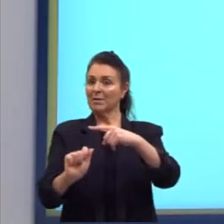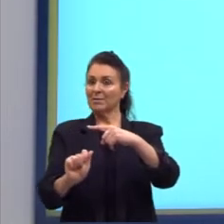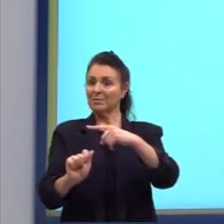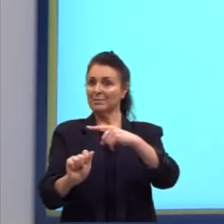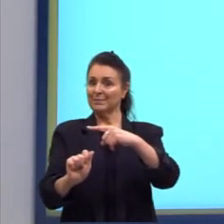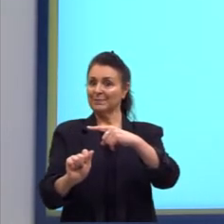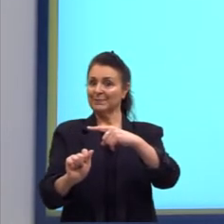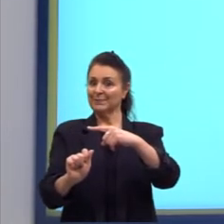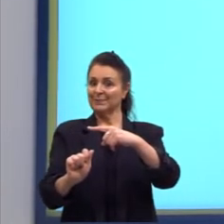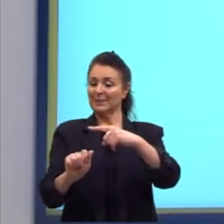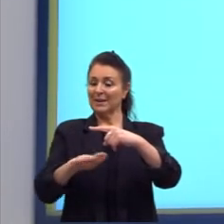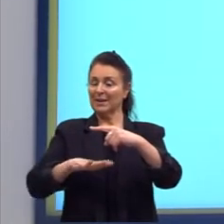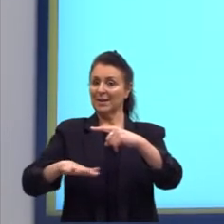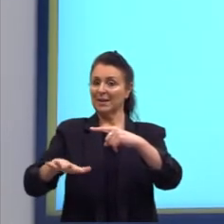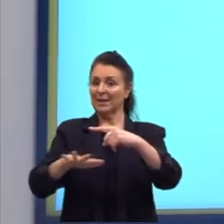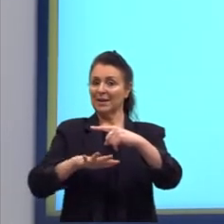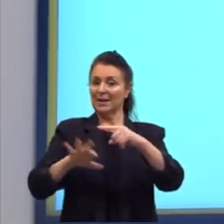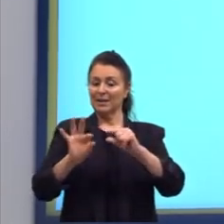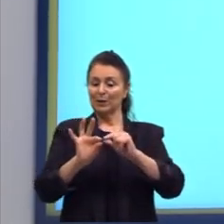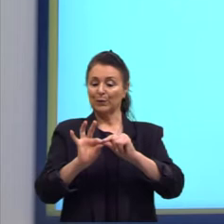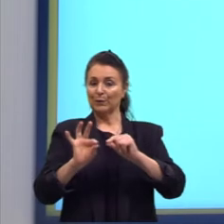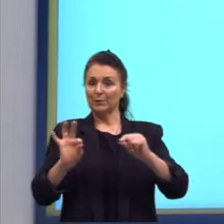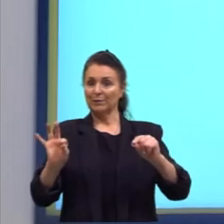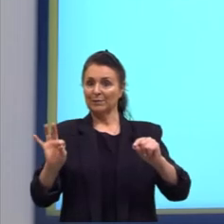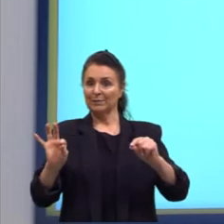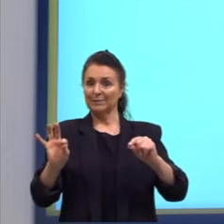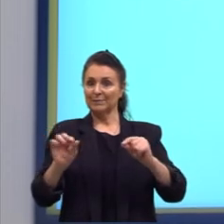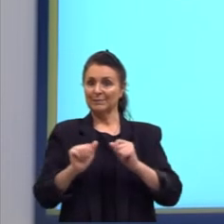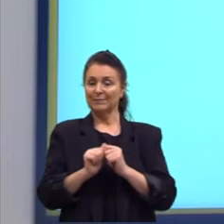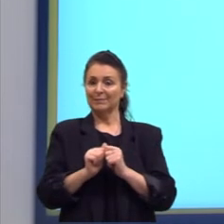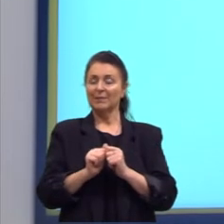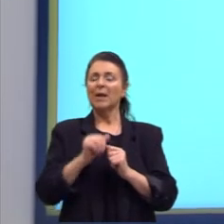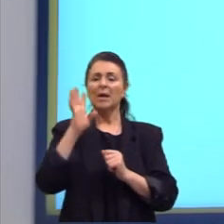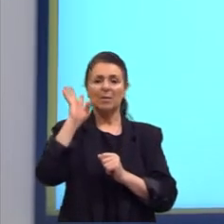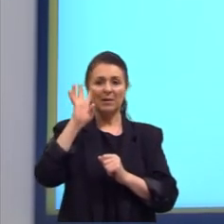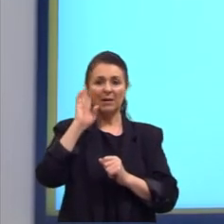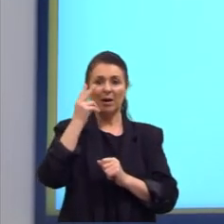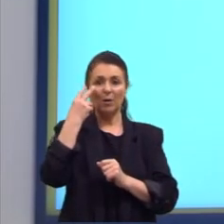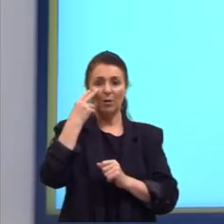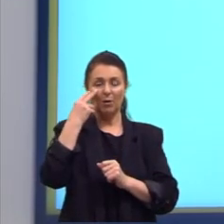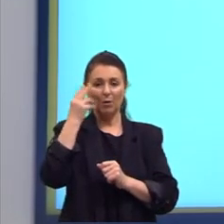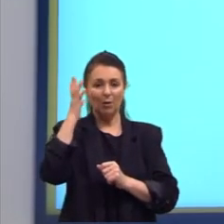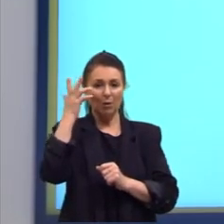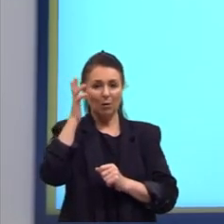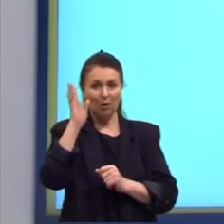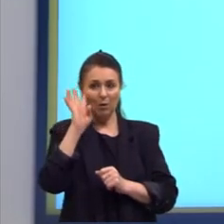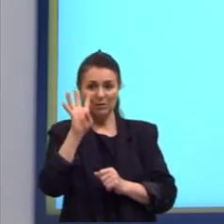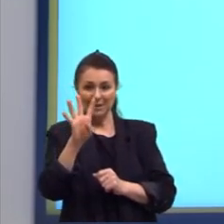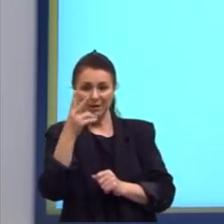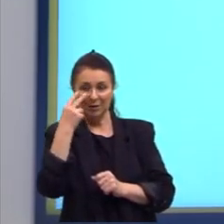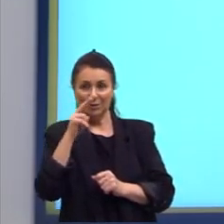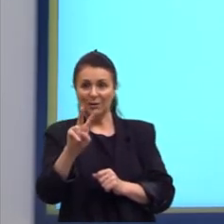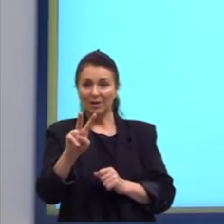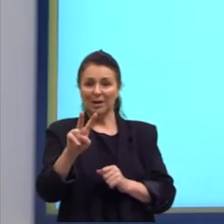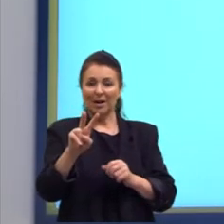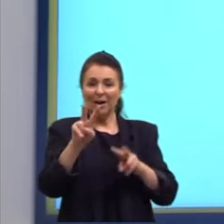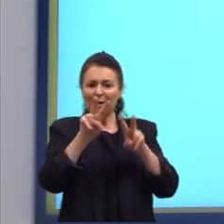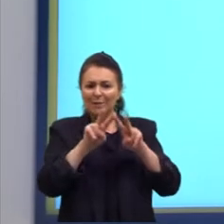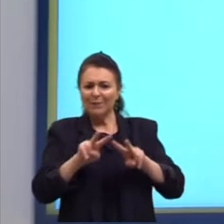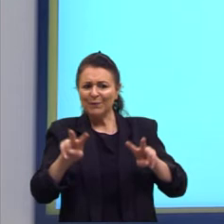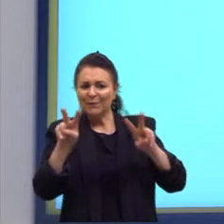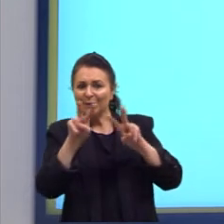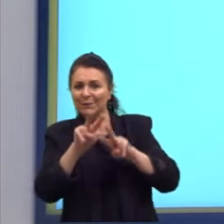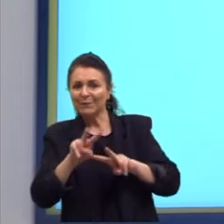a essa área aqui do Fio tá é bem legal Vocês conseguem mexer aqui né E